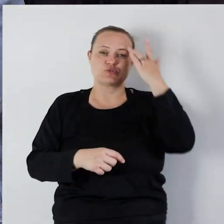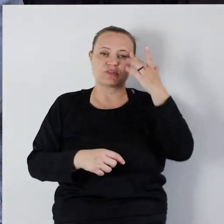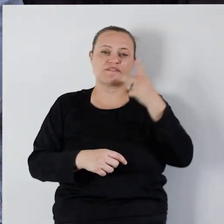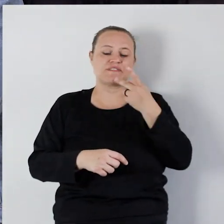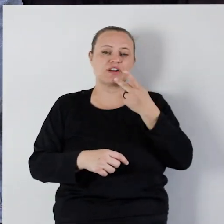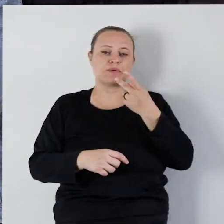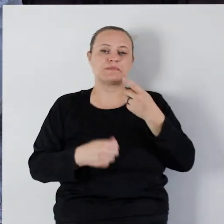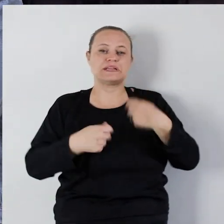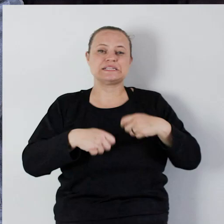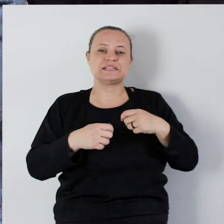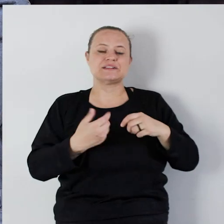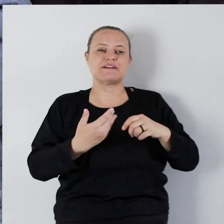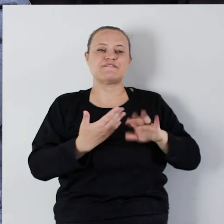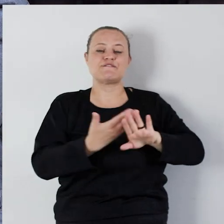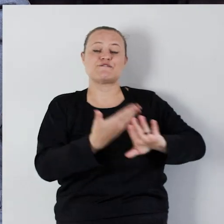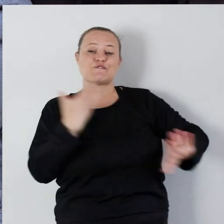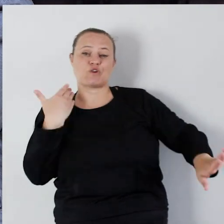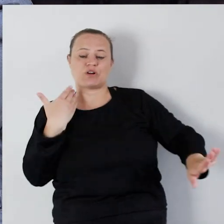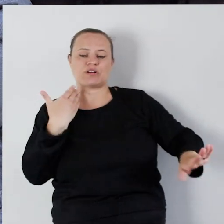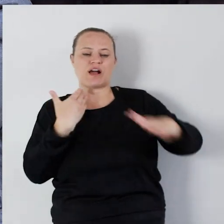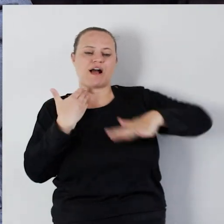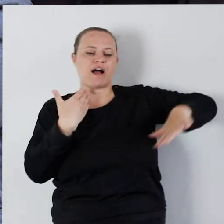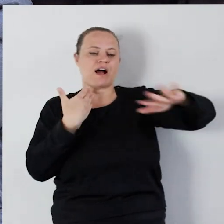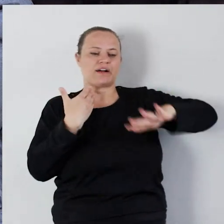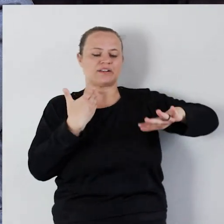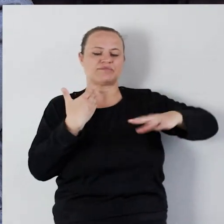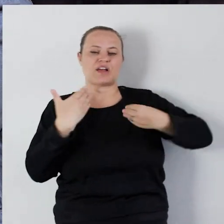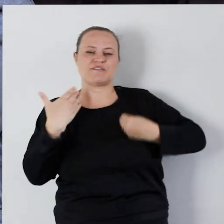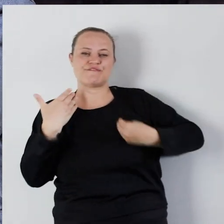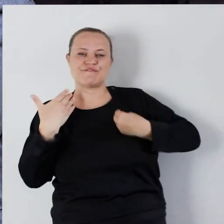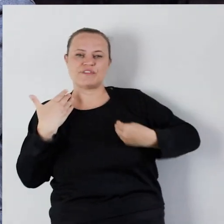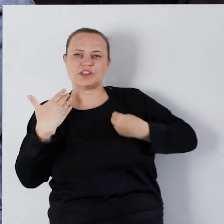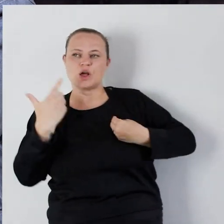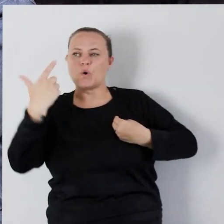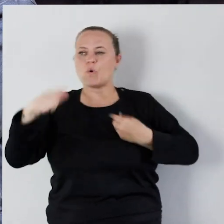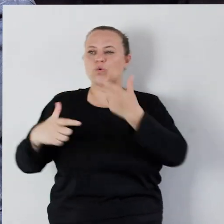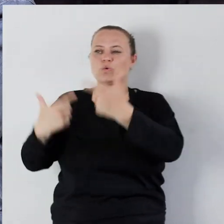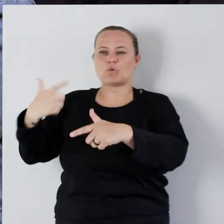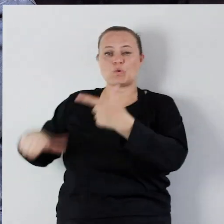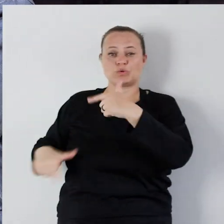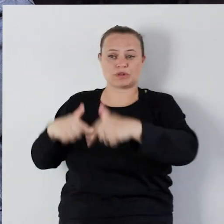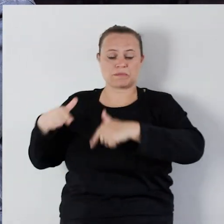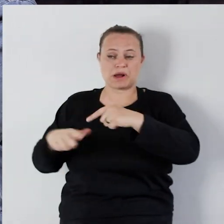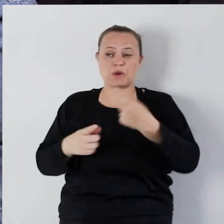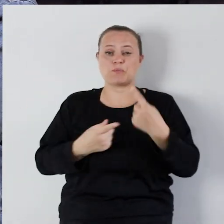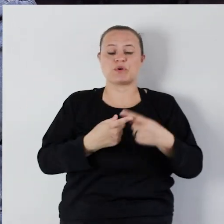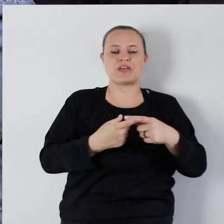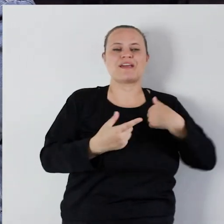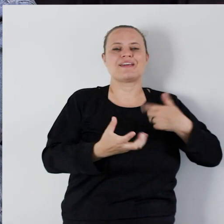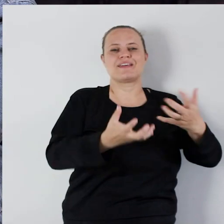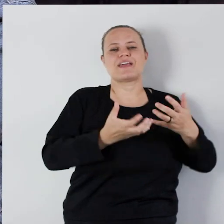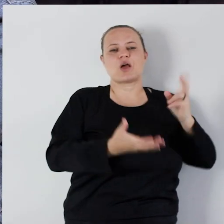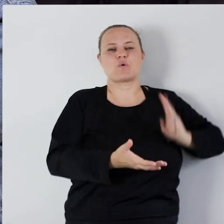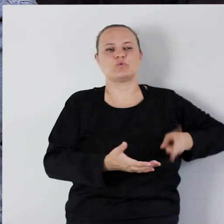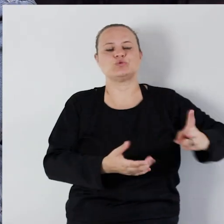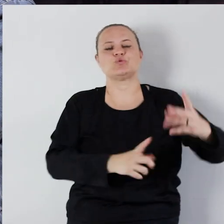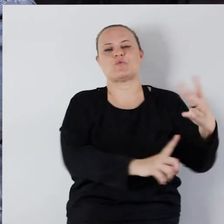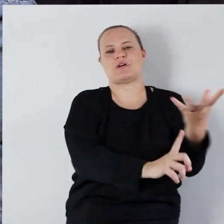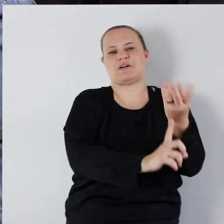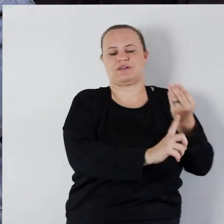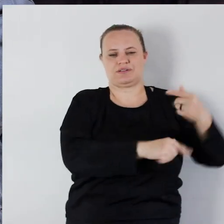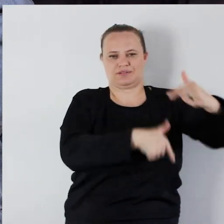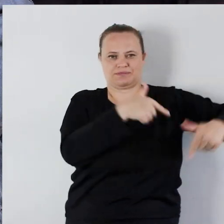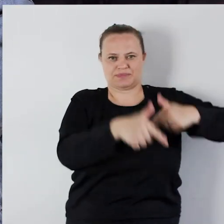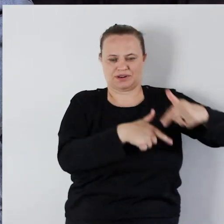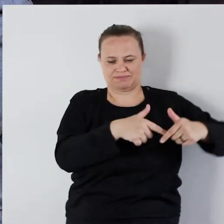uma coisa que é muito séria em Santa Catarina e que apareceu na sua fala também, que é as pessoas acabam tendo que sair da área,